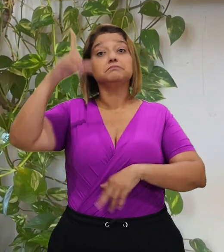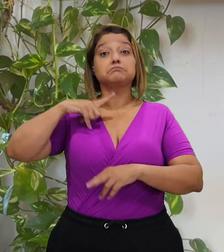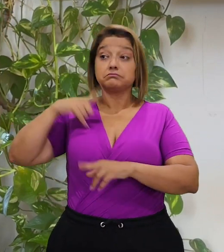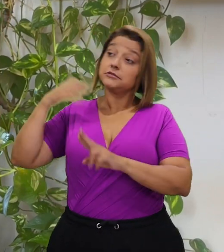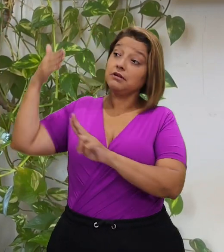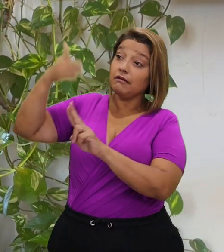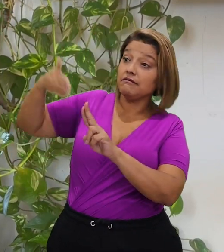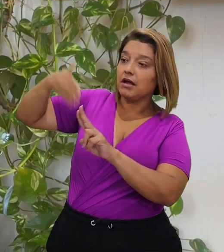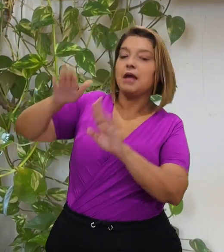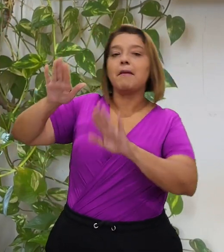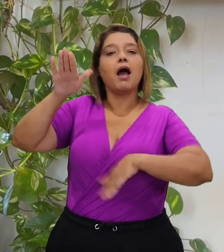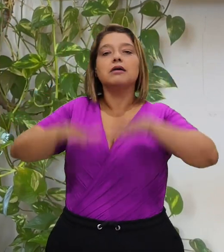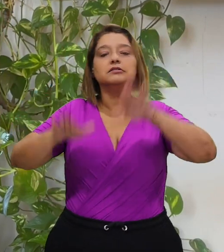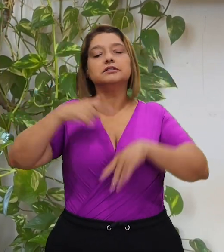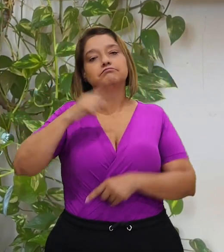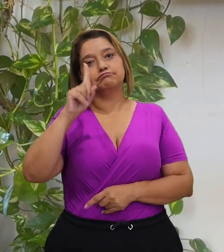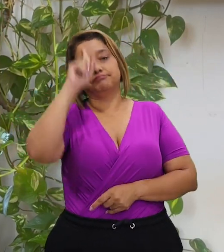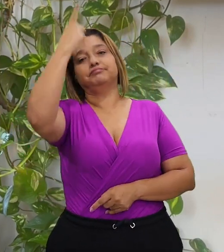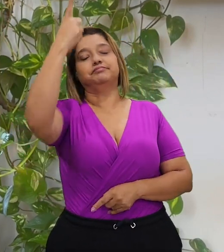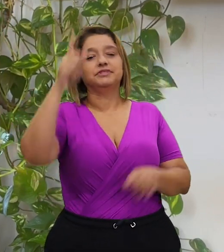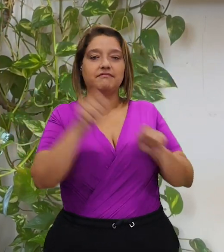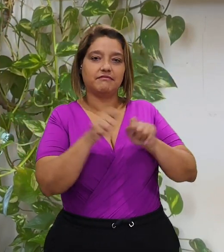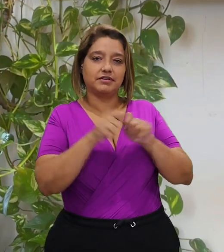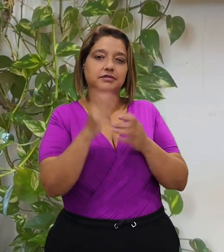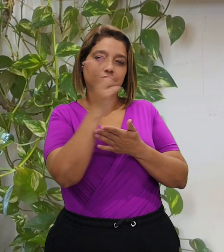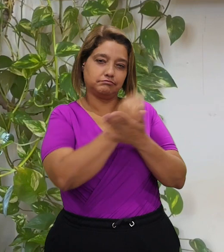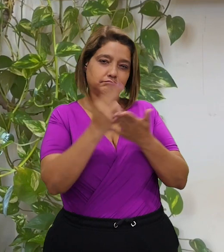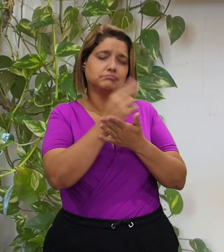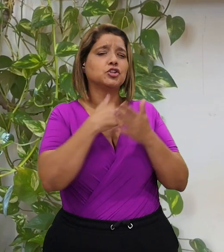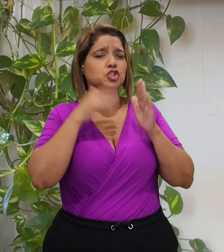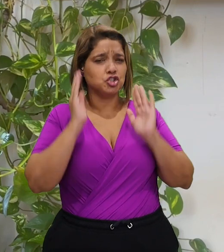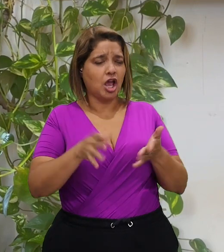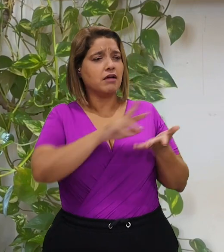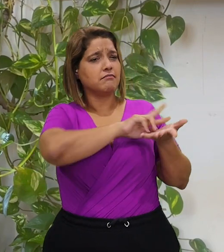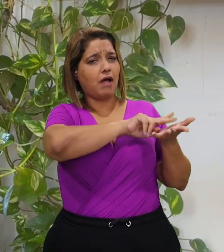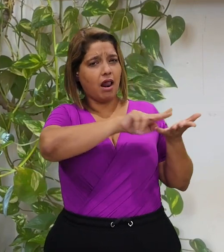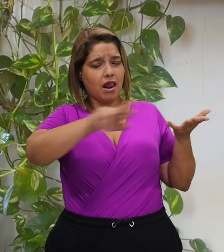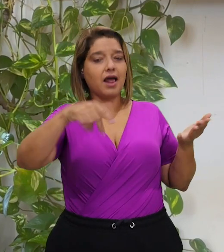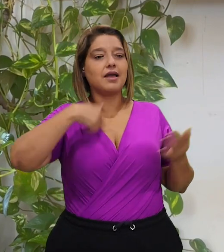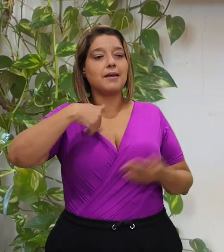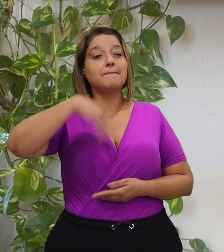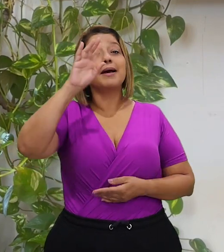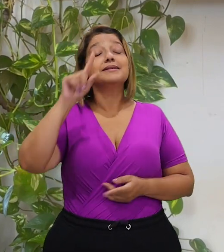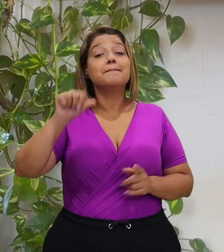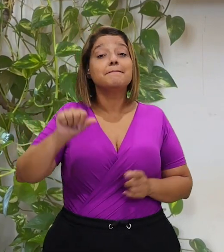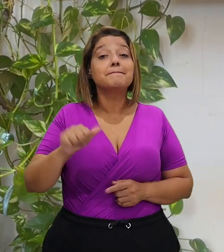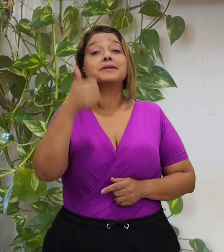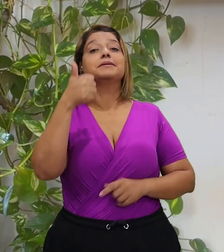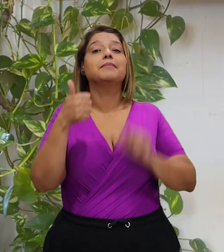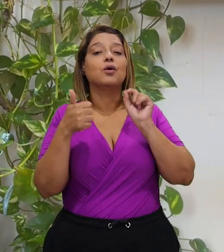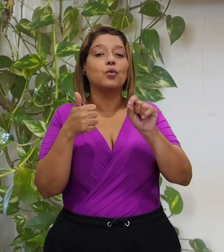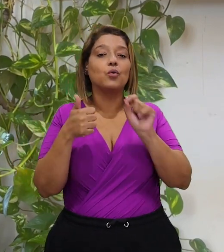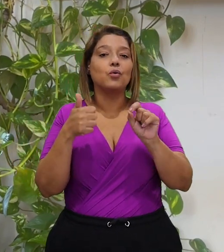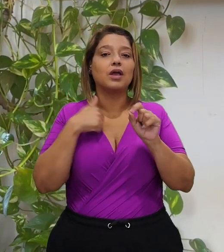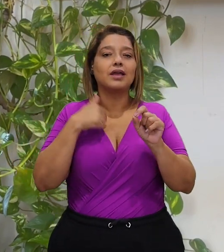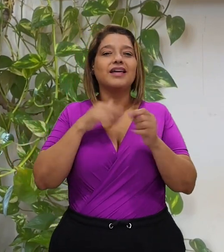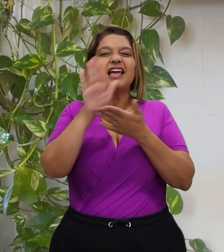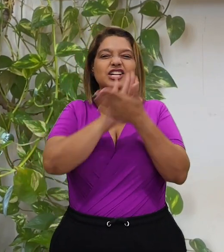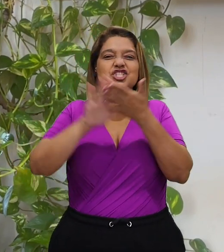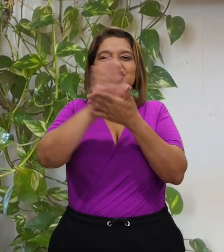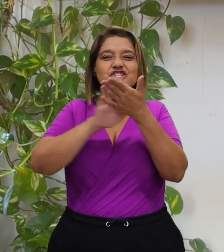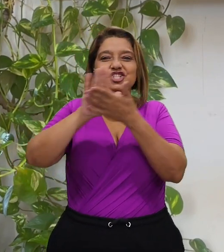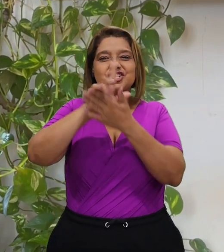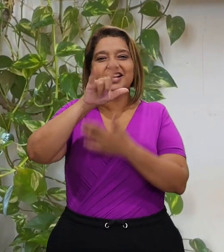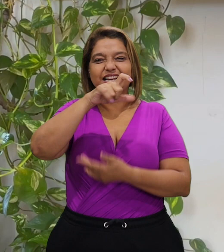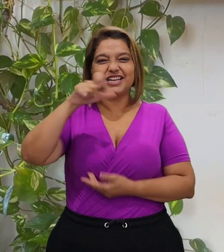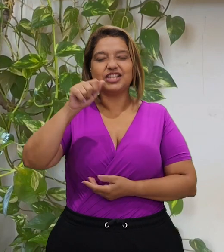o caminho, né? Então nem sempre o resultado final é o que eu imaginava, e às vezes sim. Então assim, cada